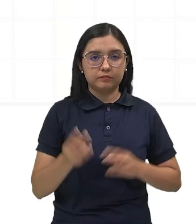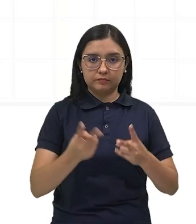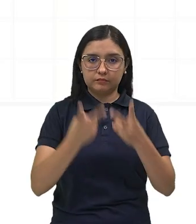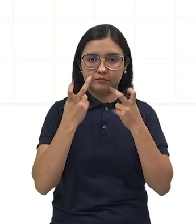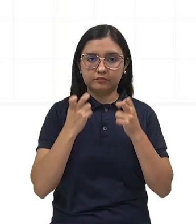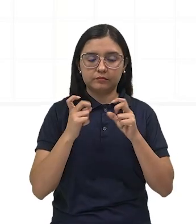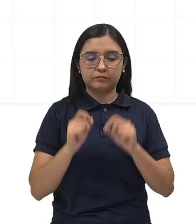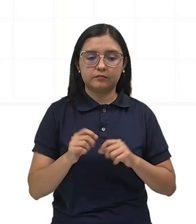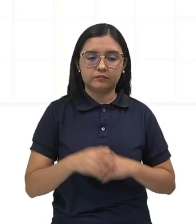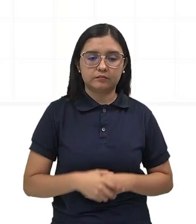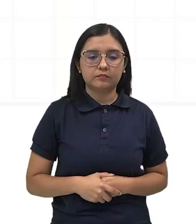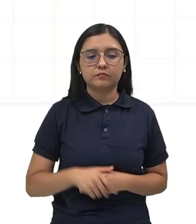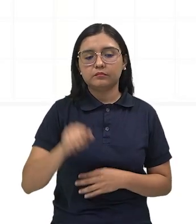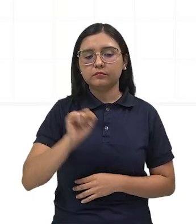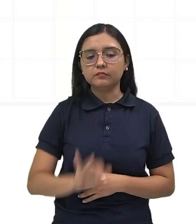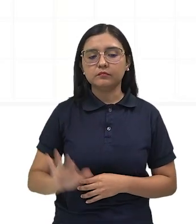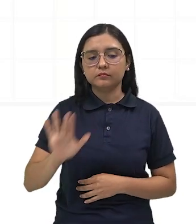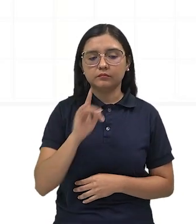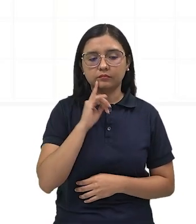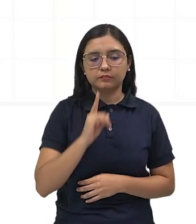olha